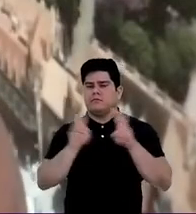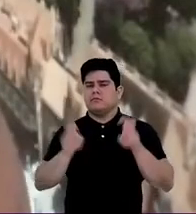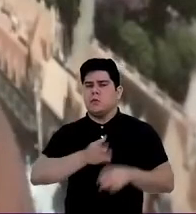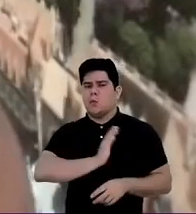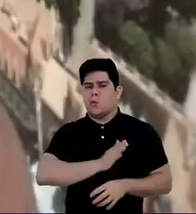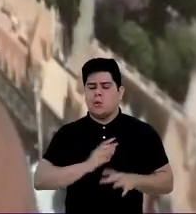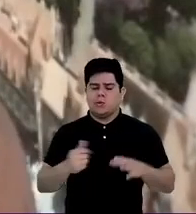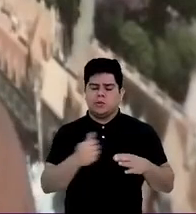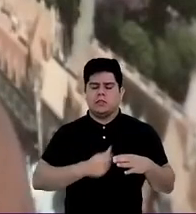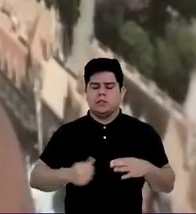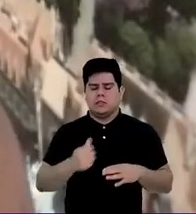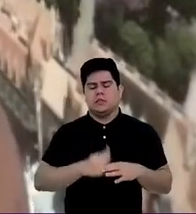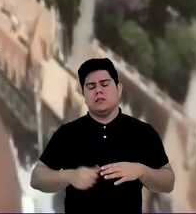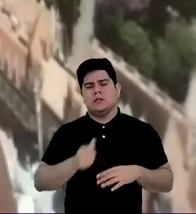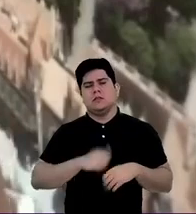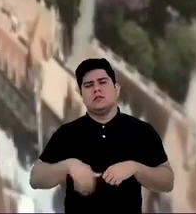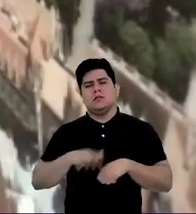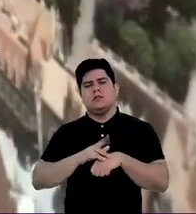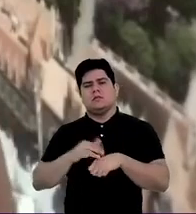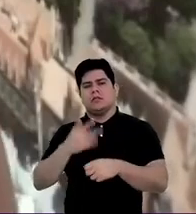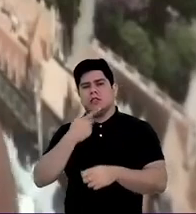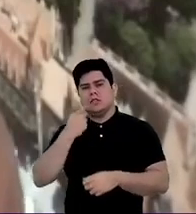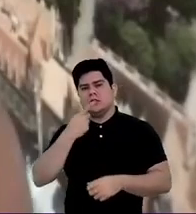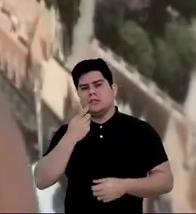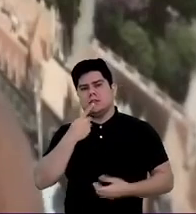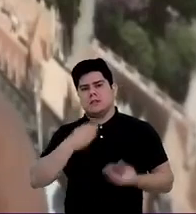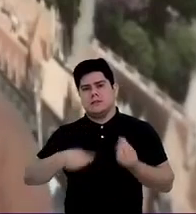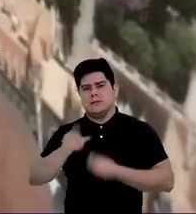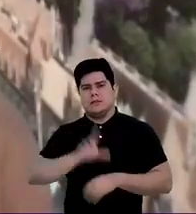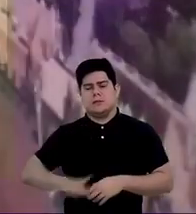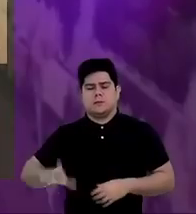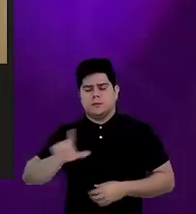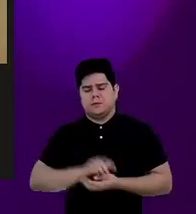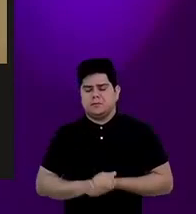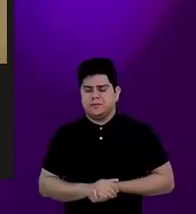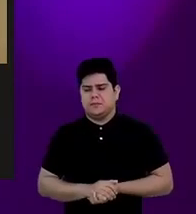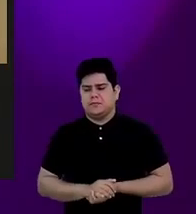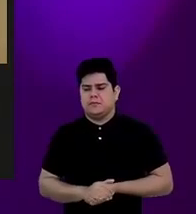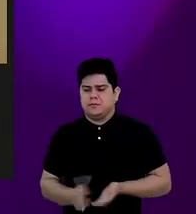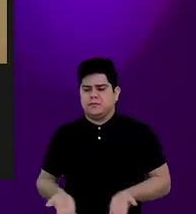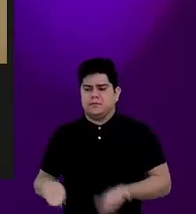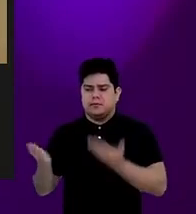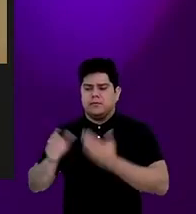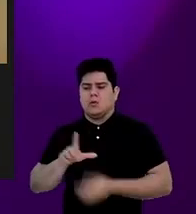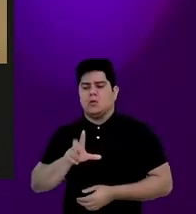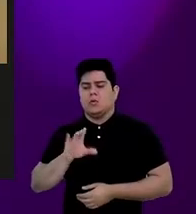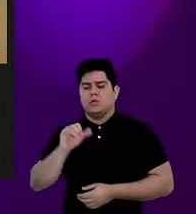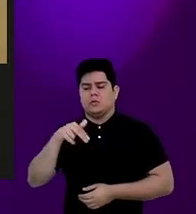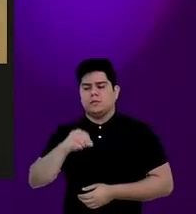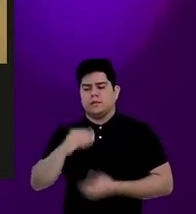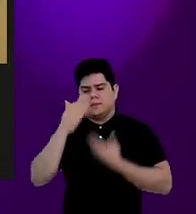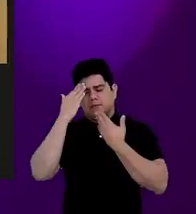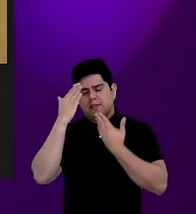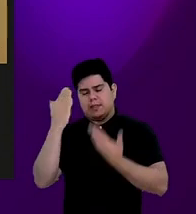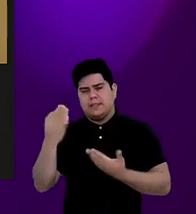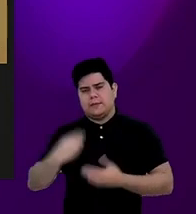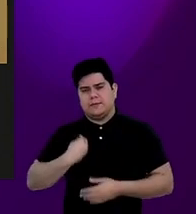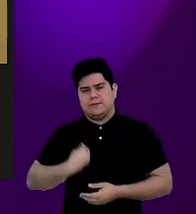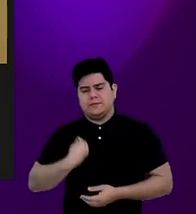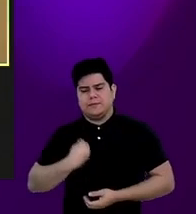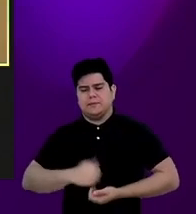Associação Brasileira de Hematologia e Imunoterapia. Luciano, por favor, você tem a palavra. Obrigado pela